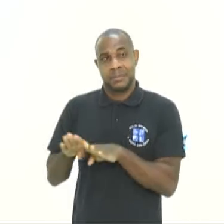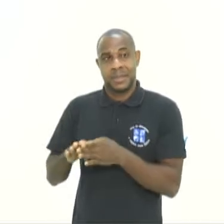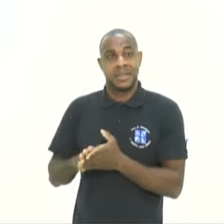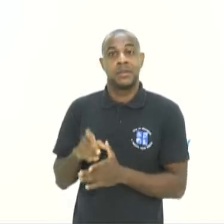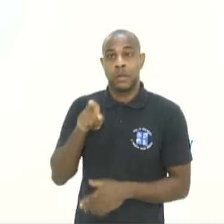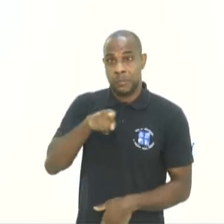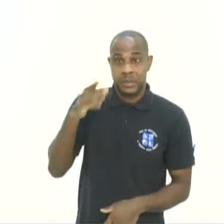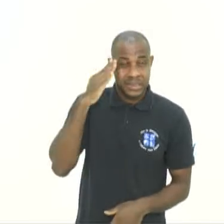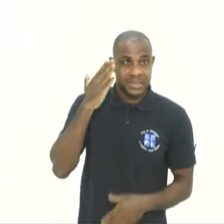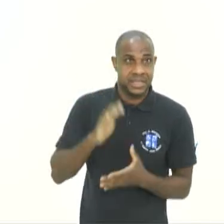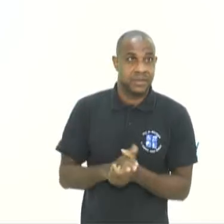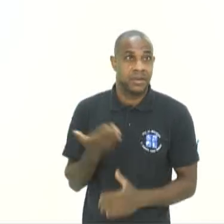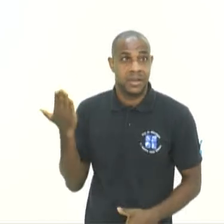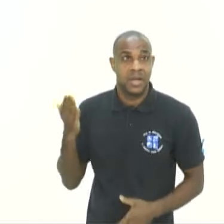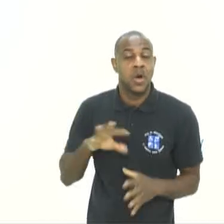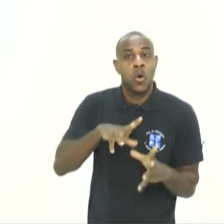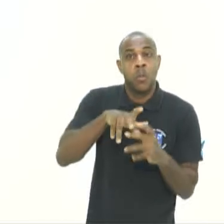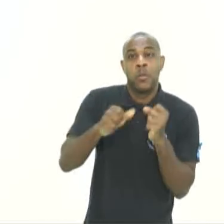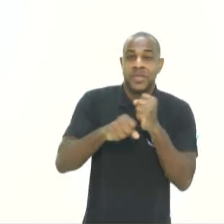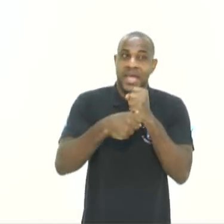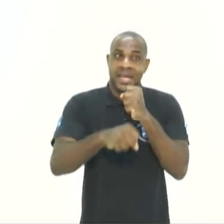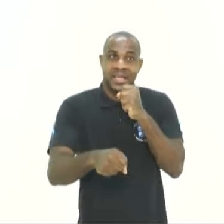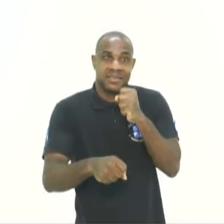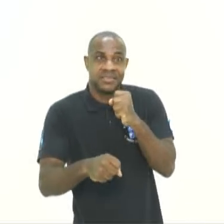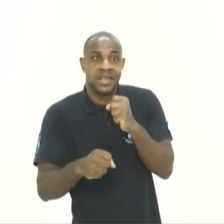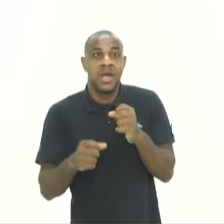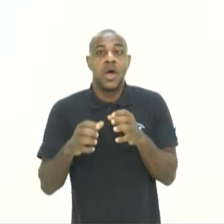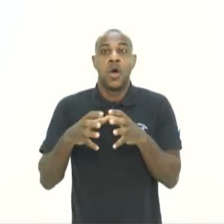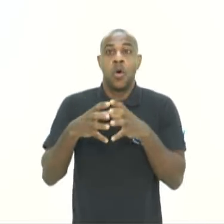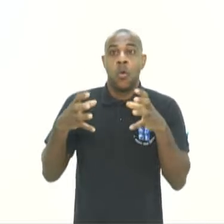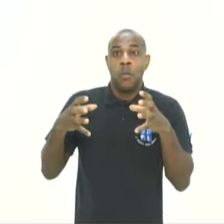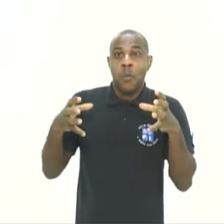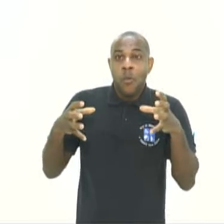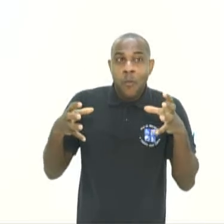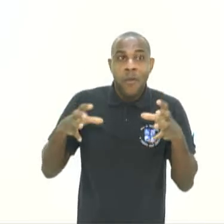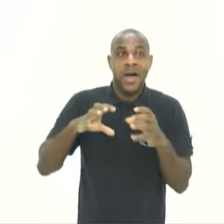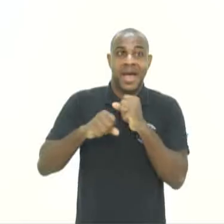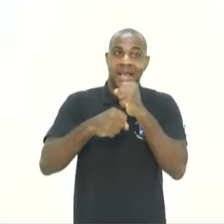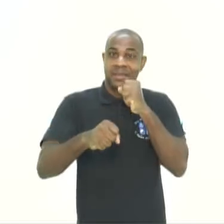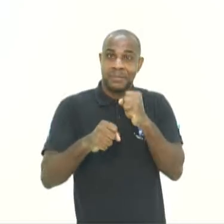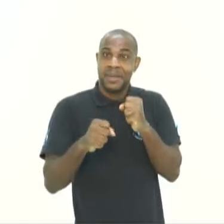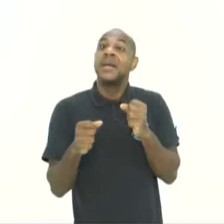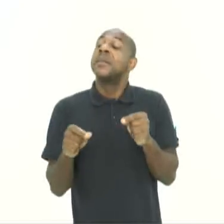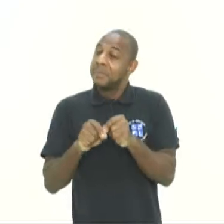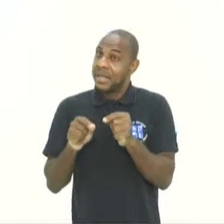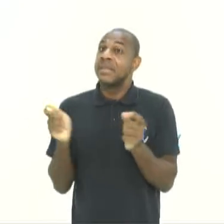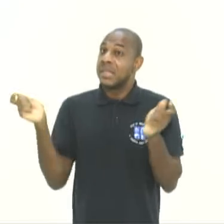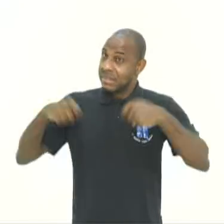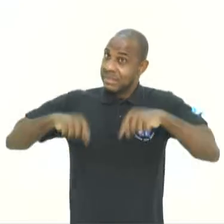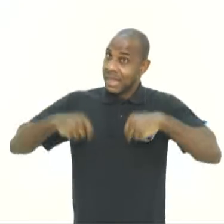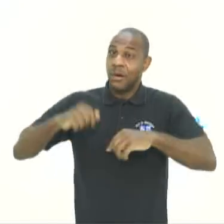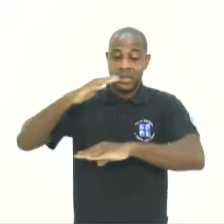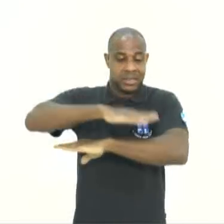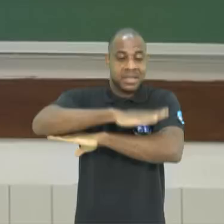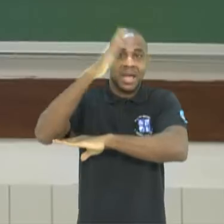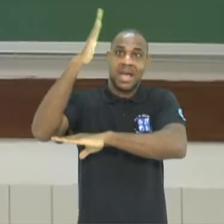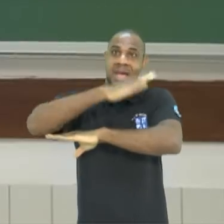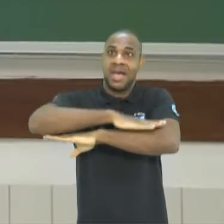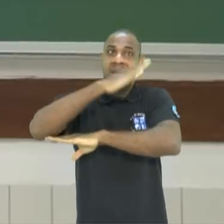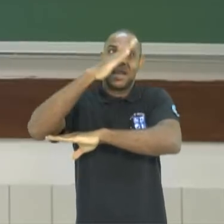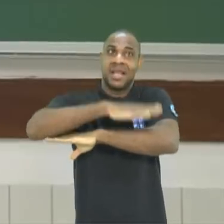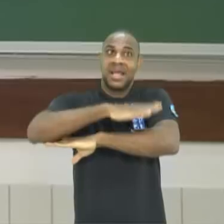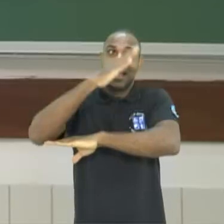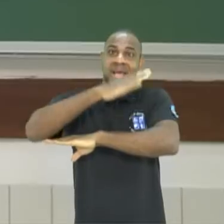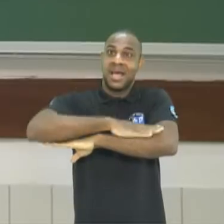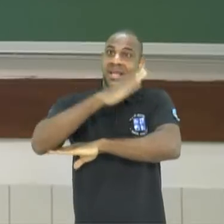vocês entenderem, ó, o mundo é grande. O mundo é grande, mas cabe nessa janela sobre o mar. Conseguem perceber?